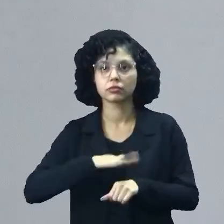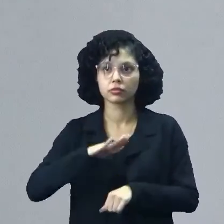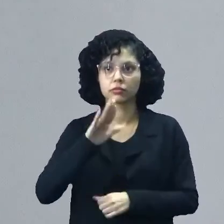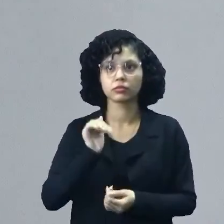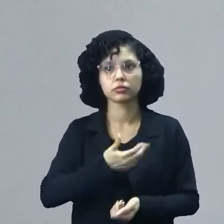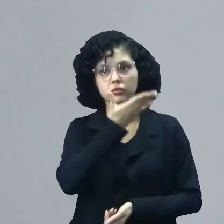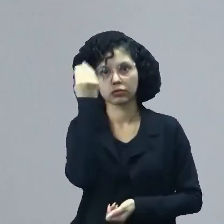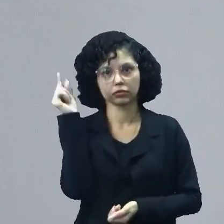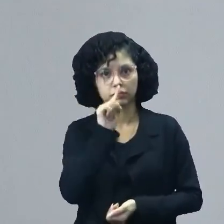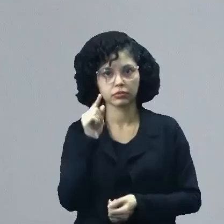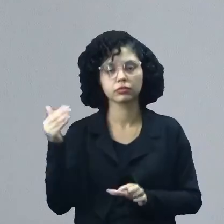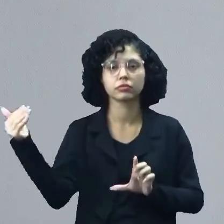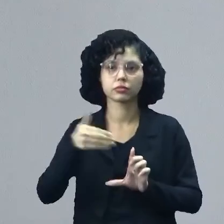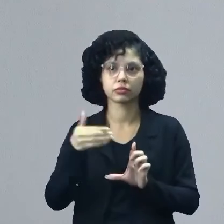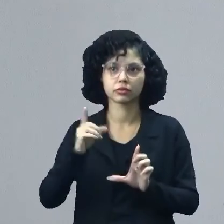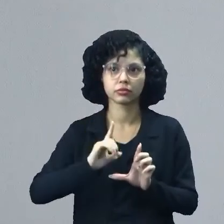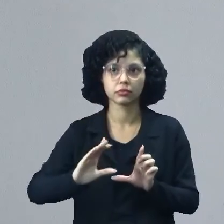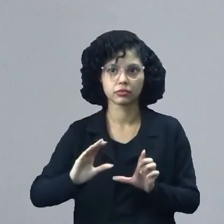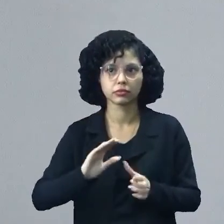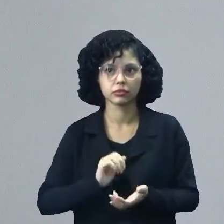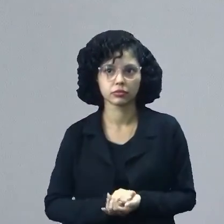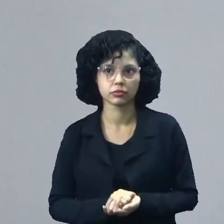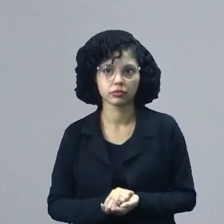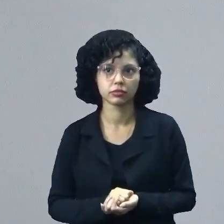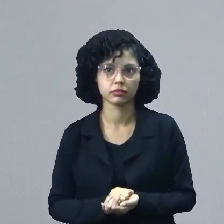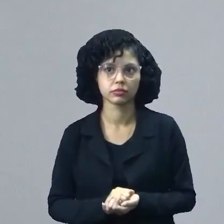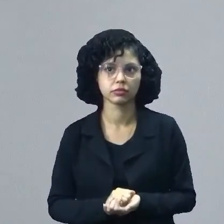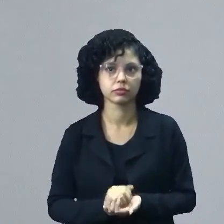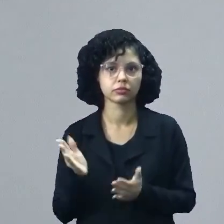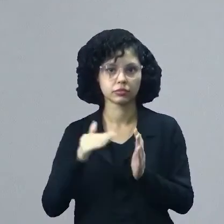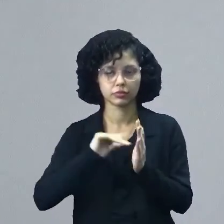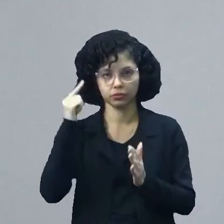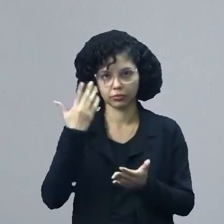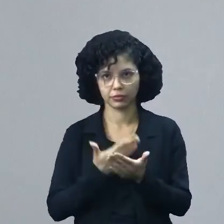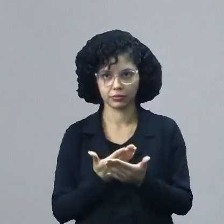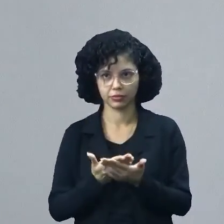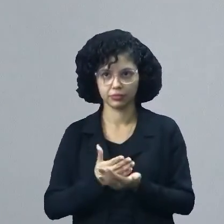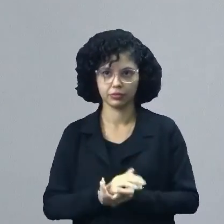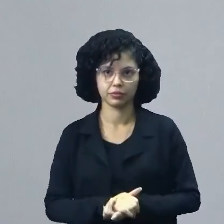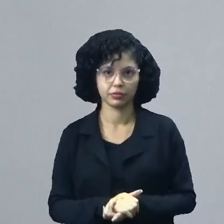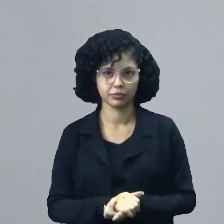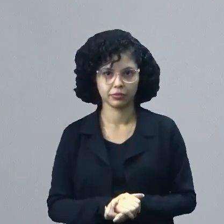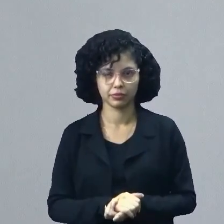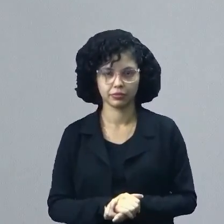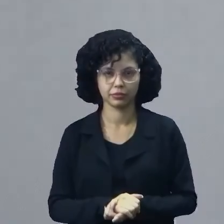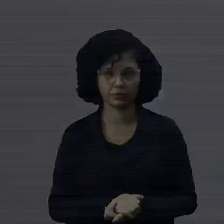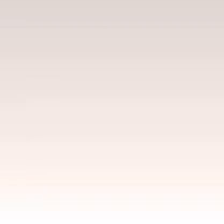esta, não esqueçam de estar acessando a nossa plataforma Eduque. E até a nossa próxima aula.